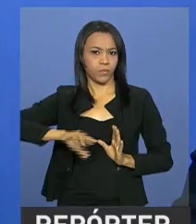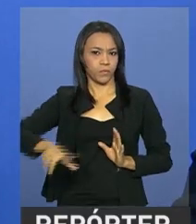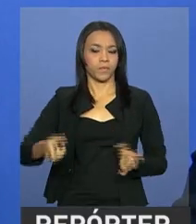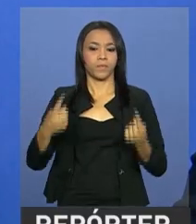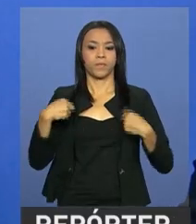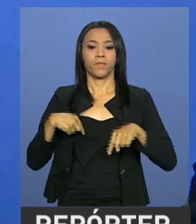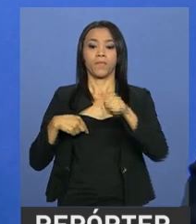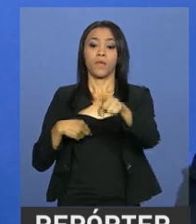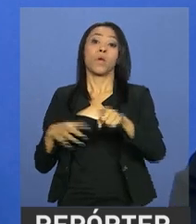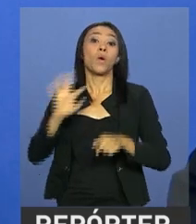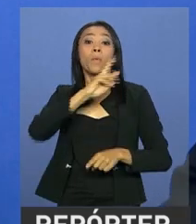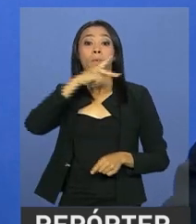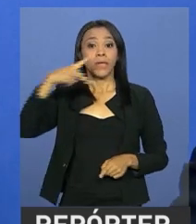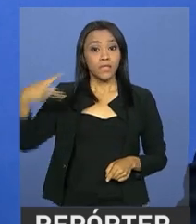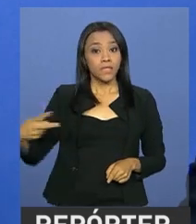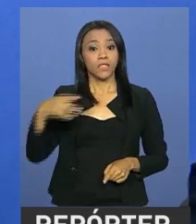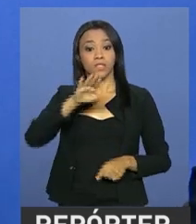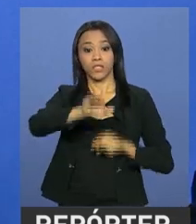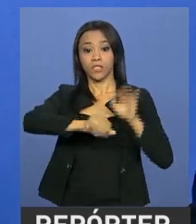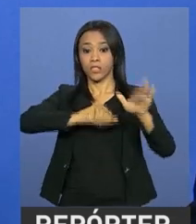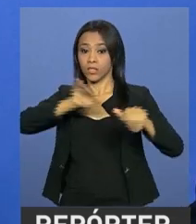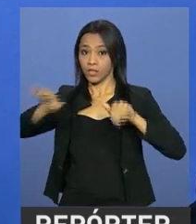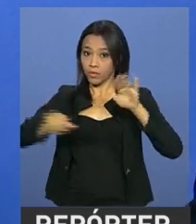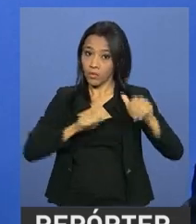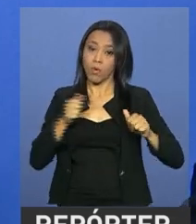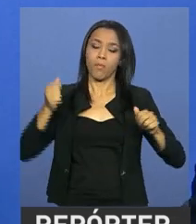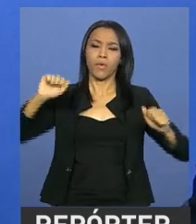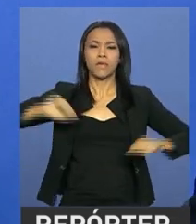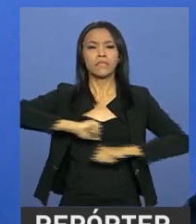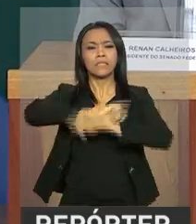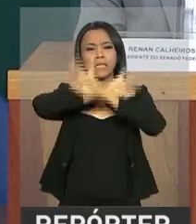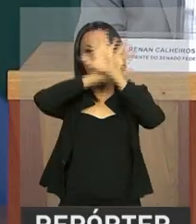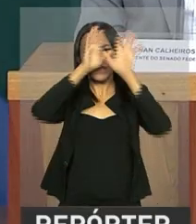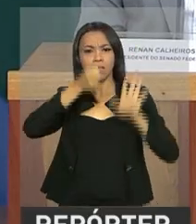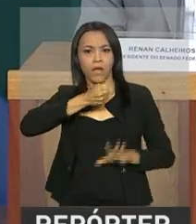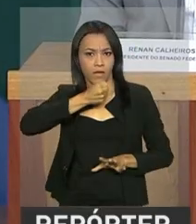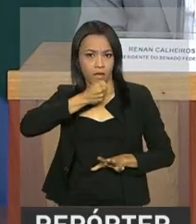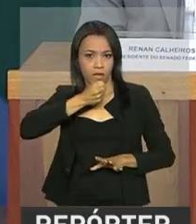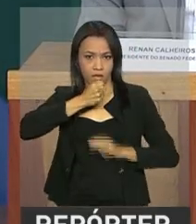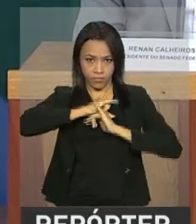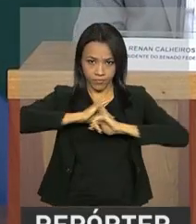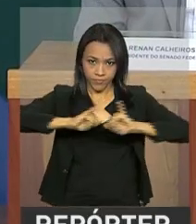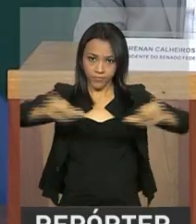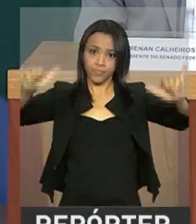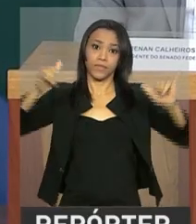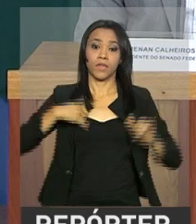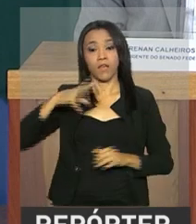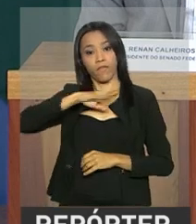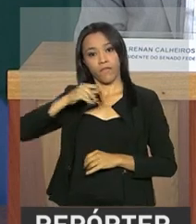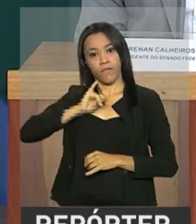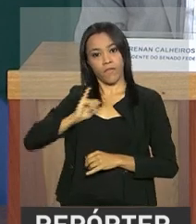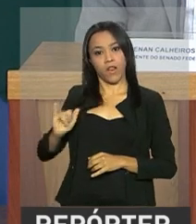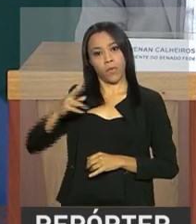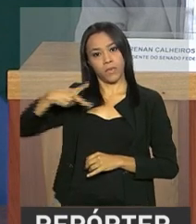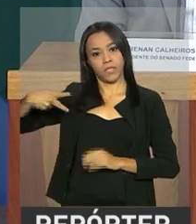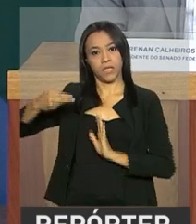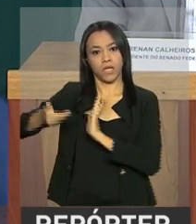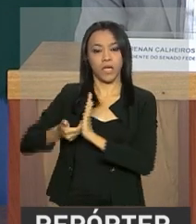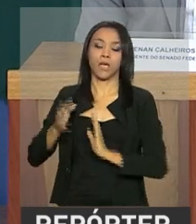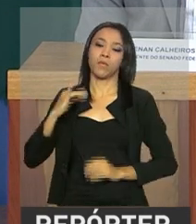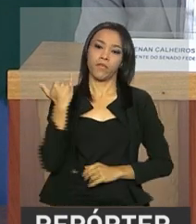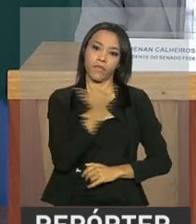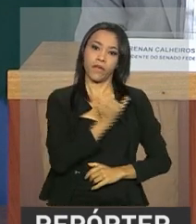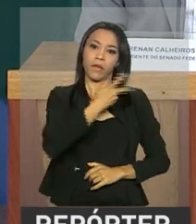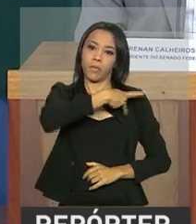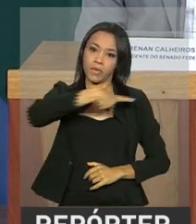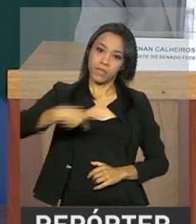que convocou a imprensa para deixar claro o acordo feito com os presidentes do Senado, Renan Calheiros, e da Câmara dos